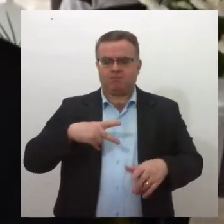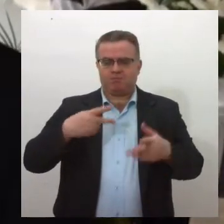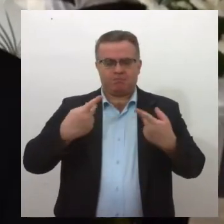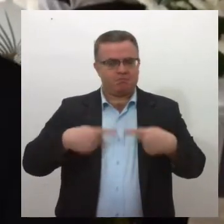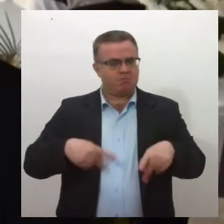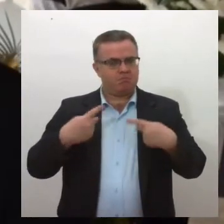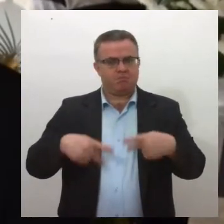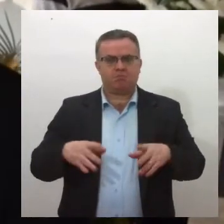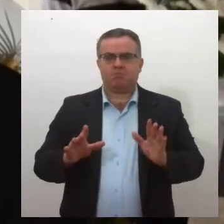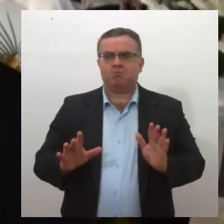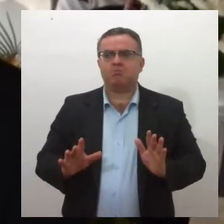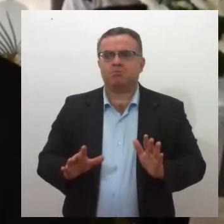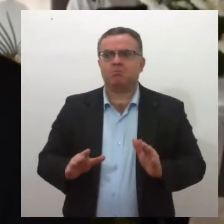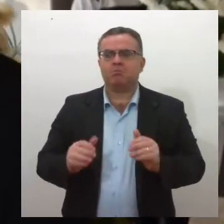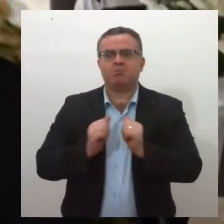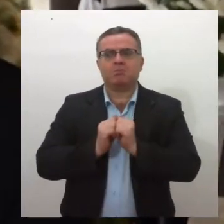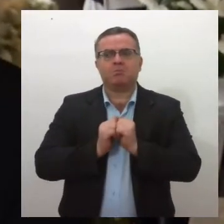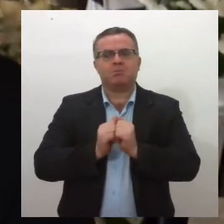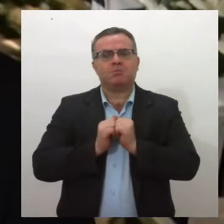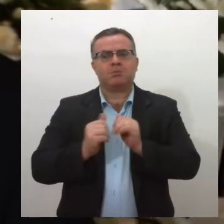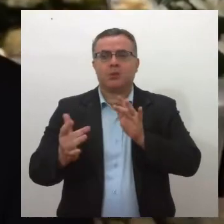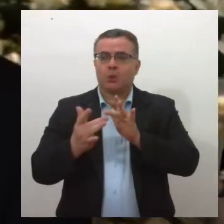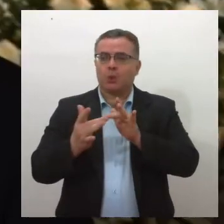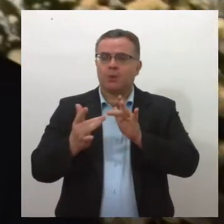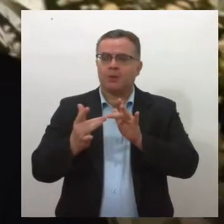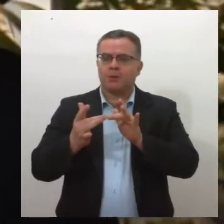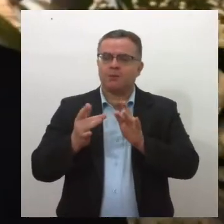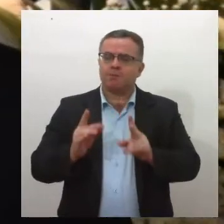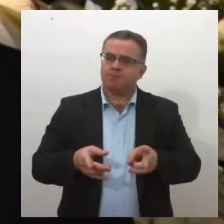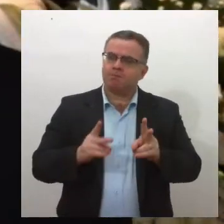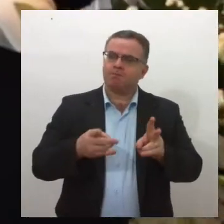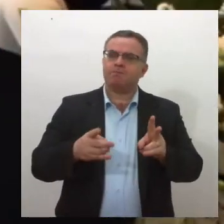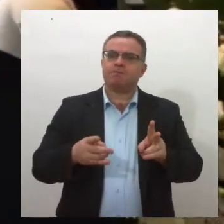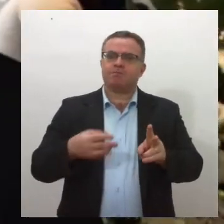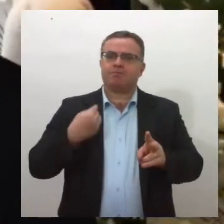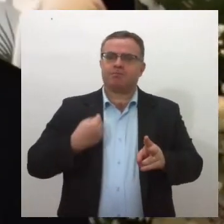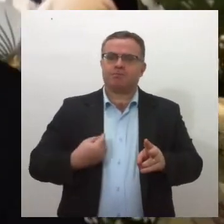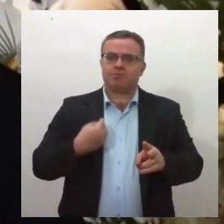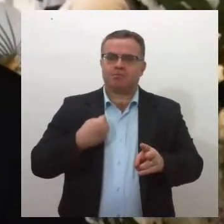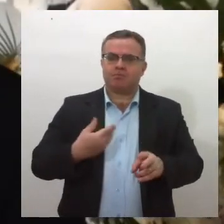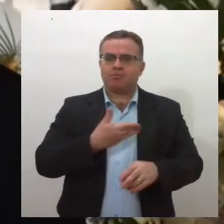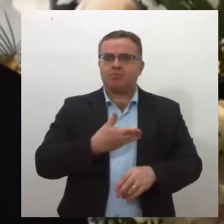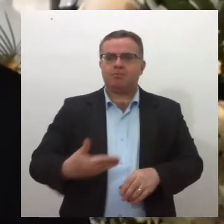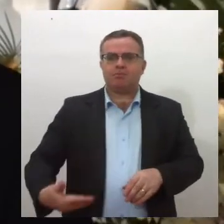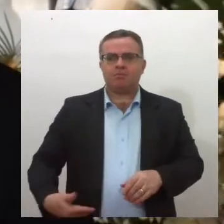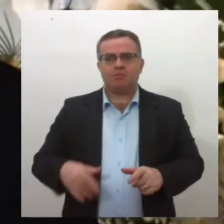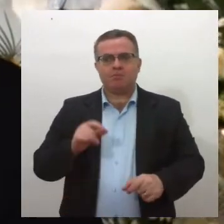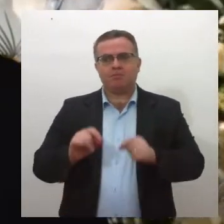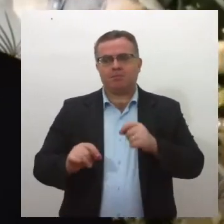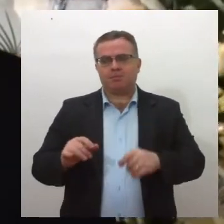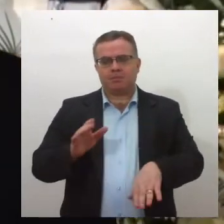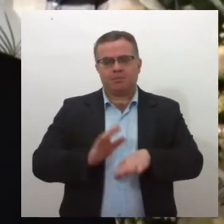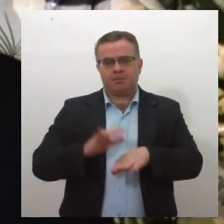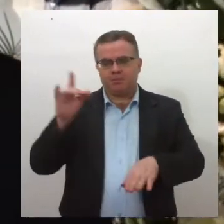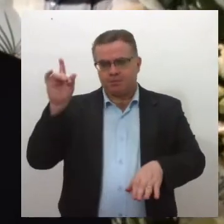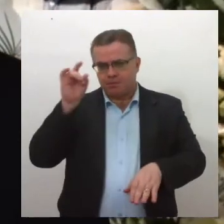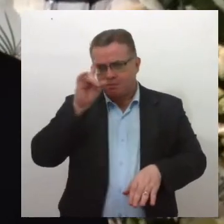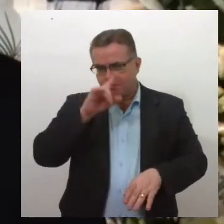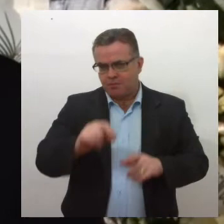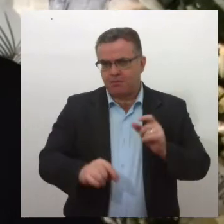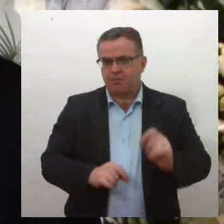no convívio que eu tive com ele, de que na vida pública o mais difícil